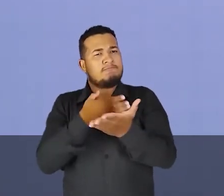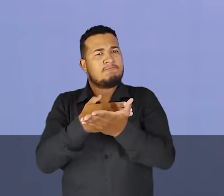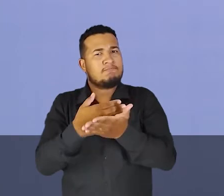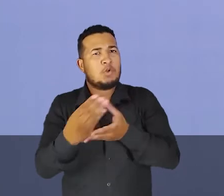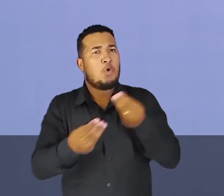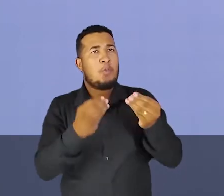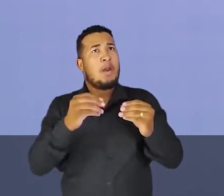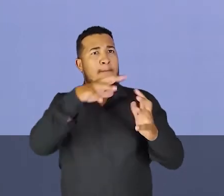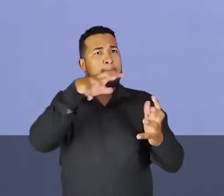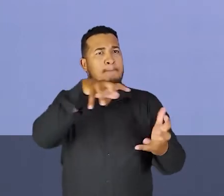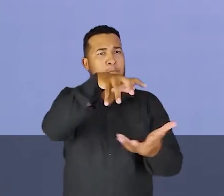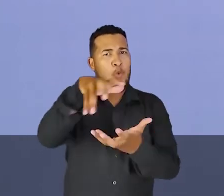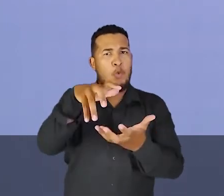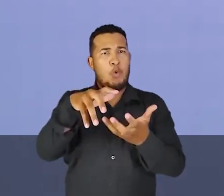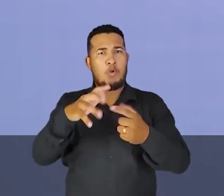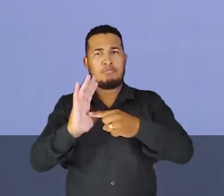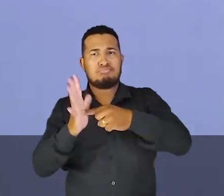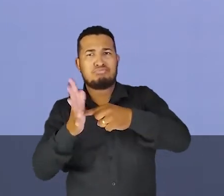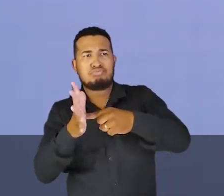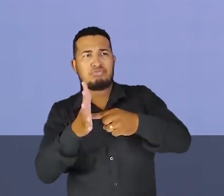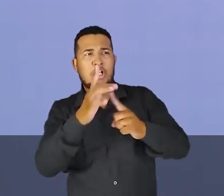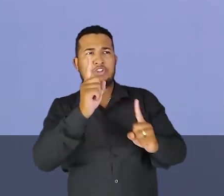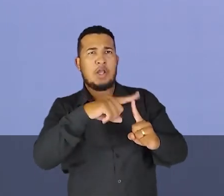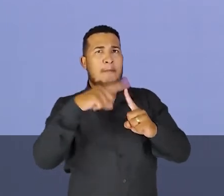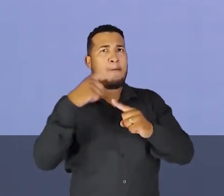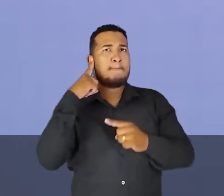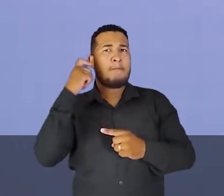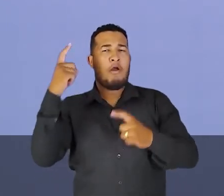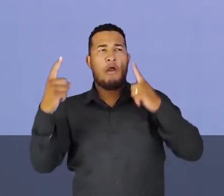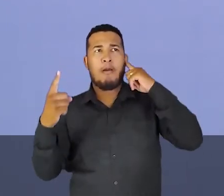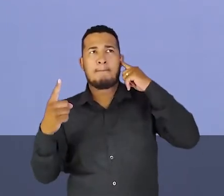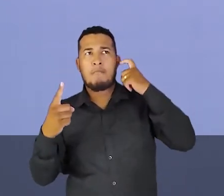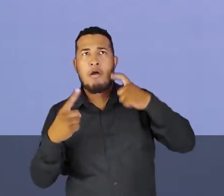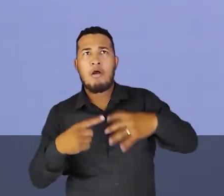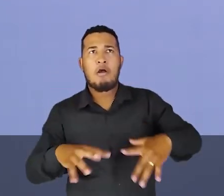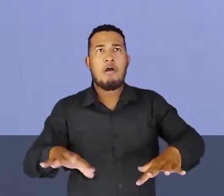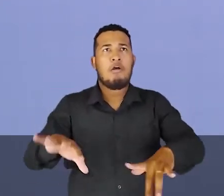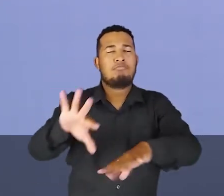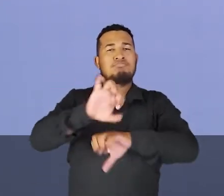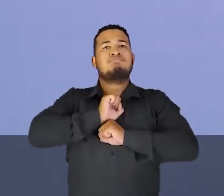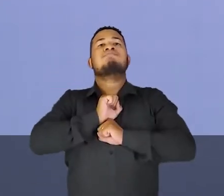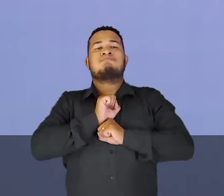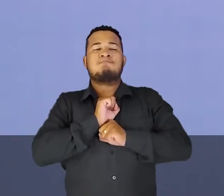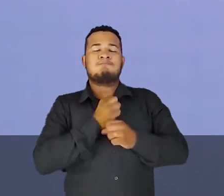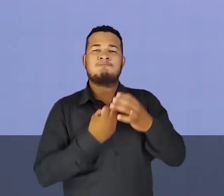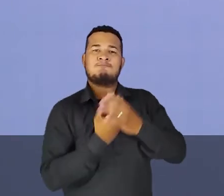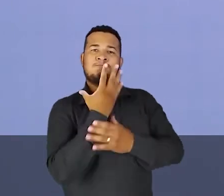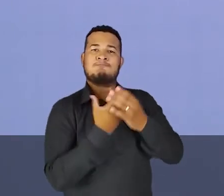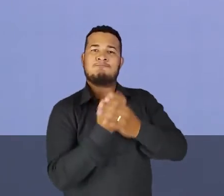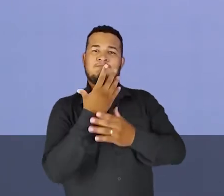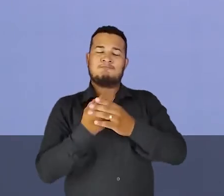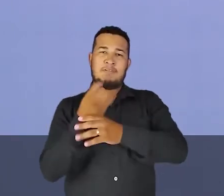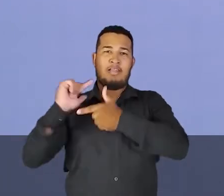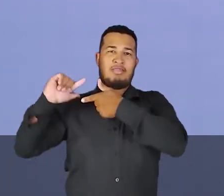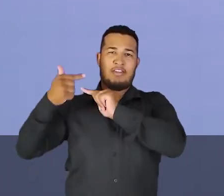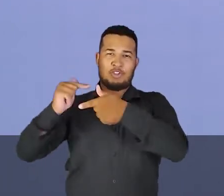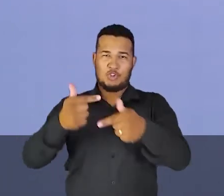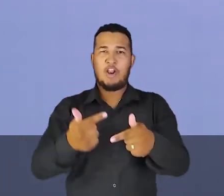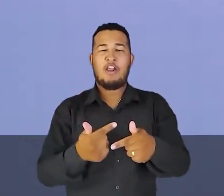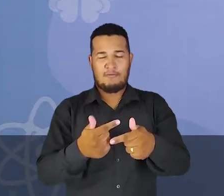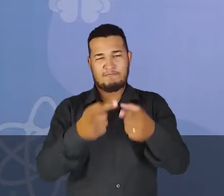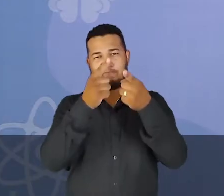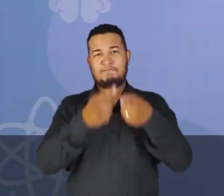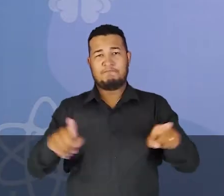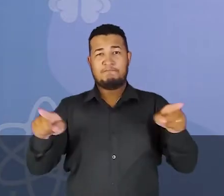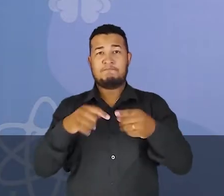do mundo, das máquinas, os timbres do mundo, e incorpora isso nas composições tradicionais, né, da musicalidade